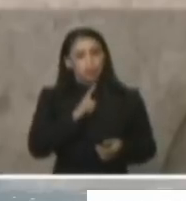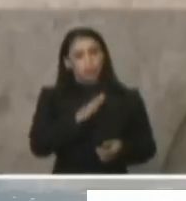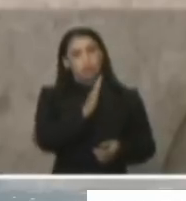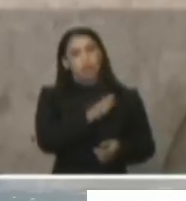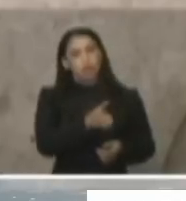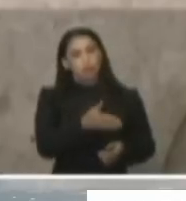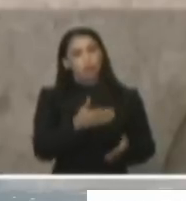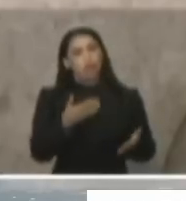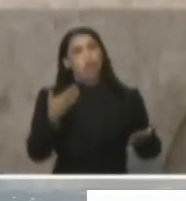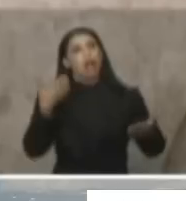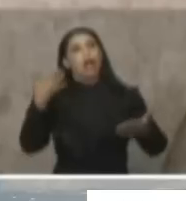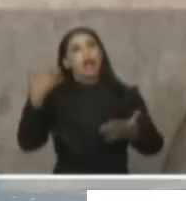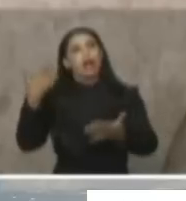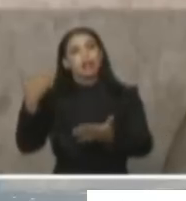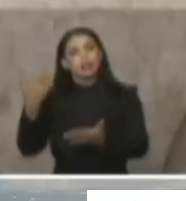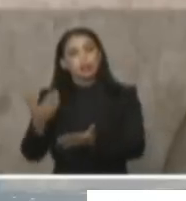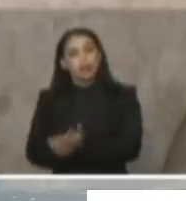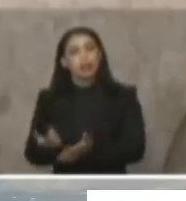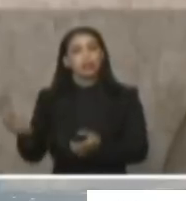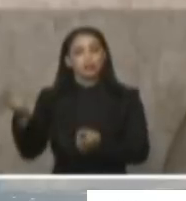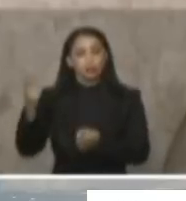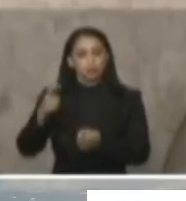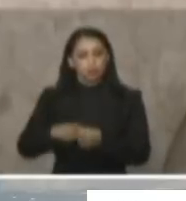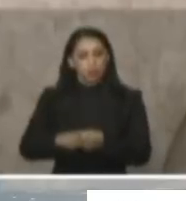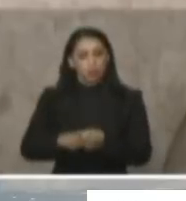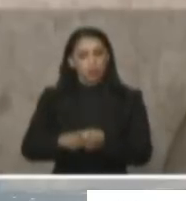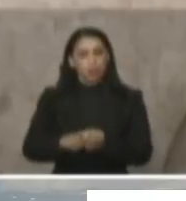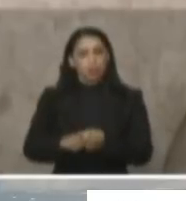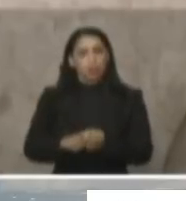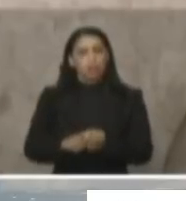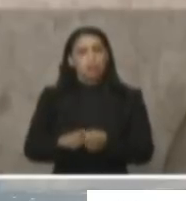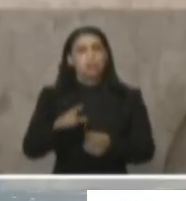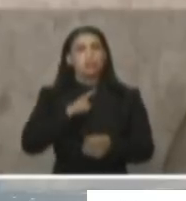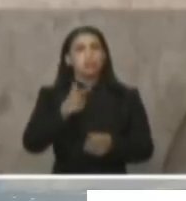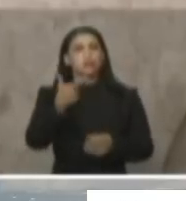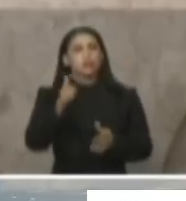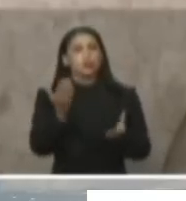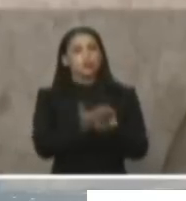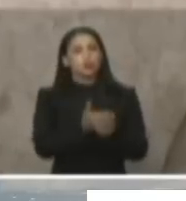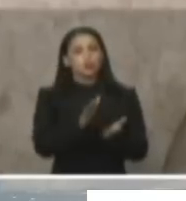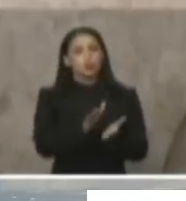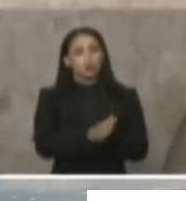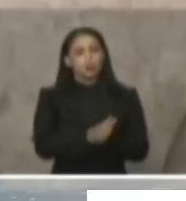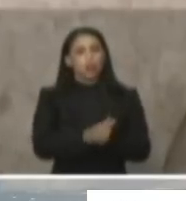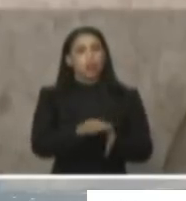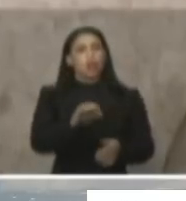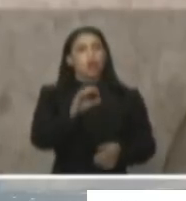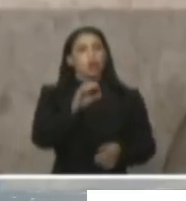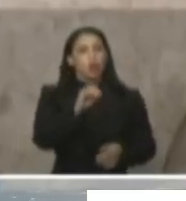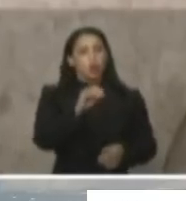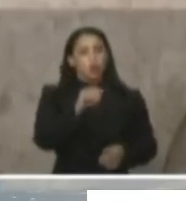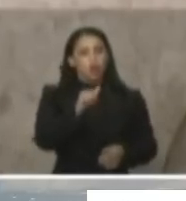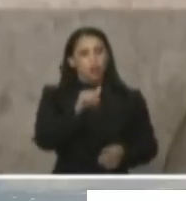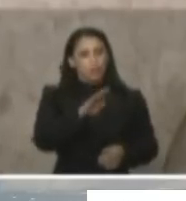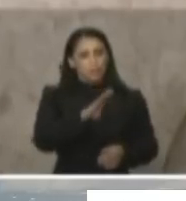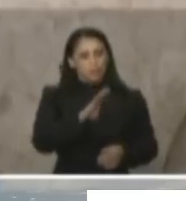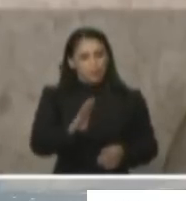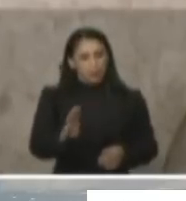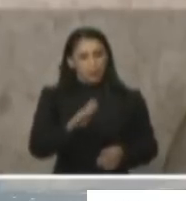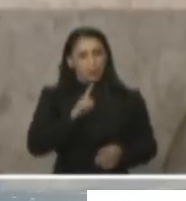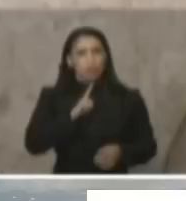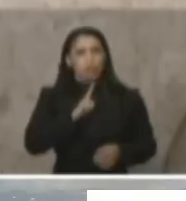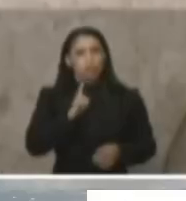situação em que o Tribunal de Justiça do Rio a teria desrespeitado uma decisão do próprio STF ali sobre as audiências de Custódia